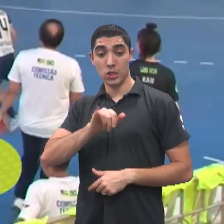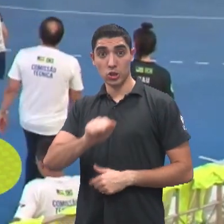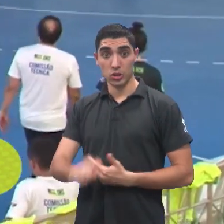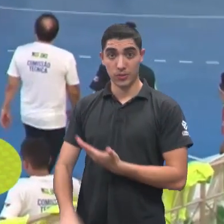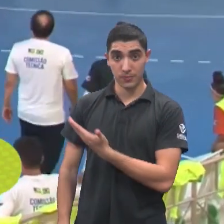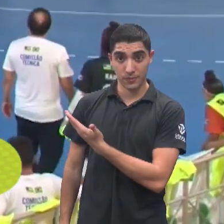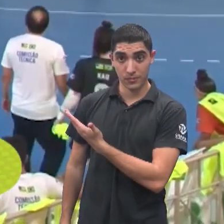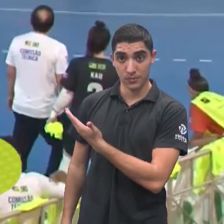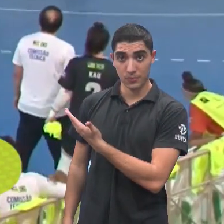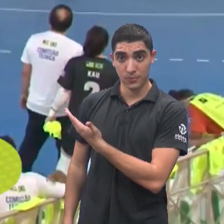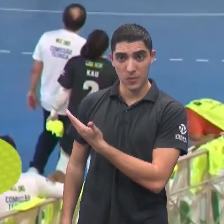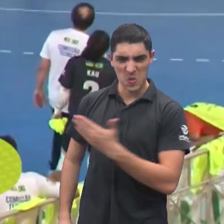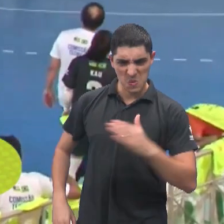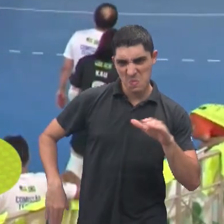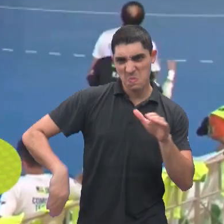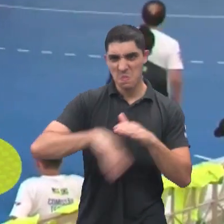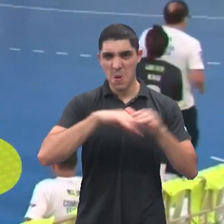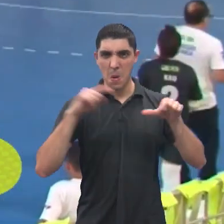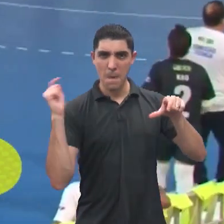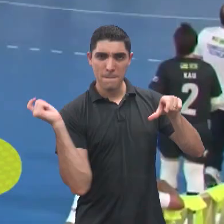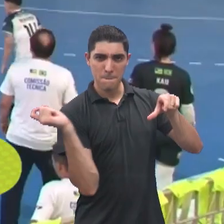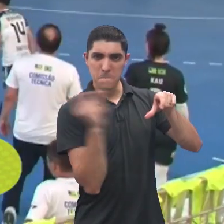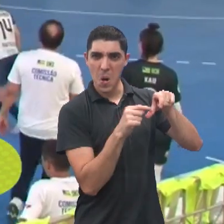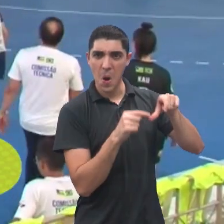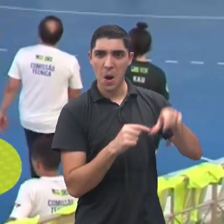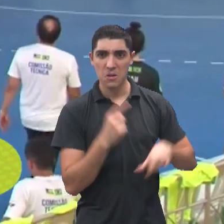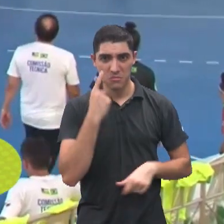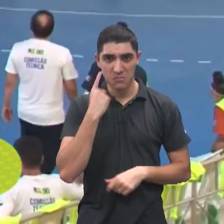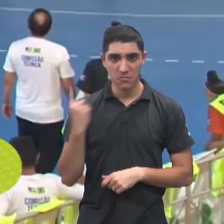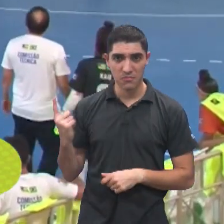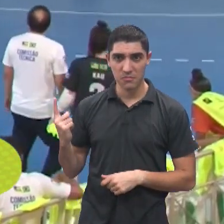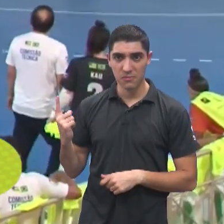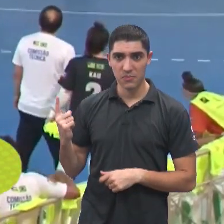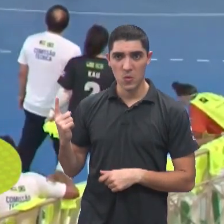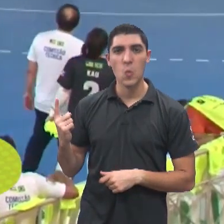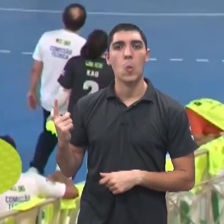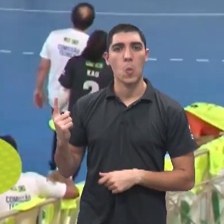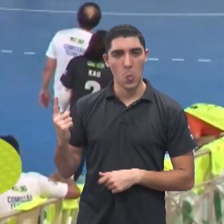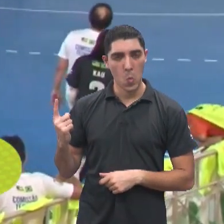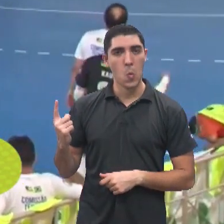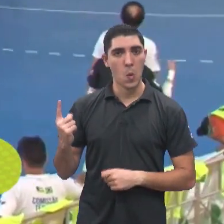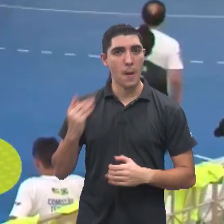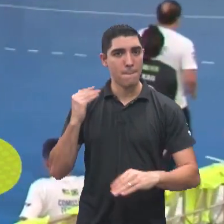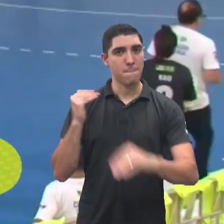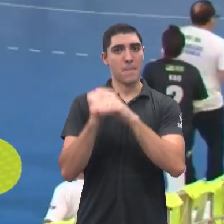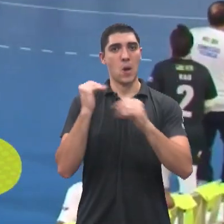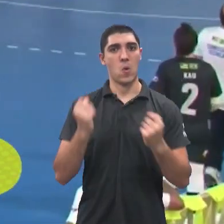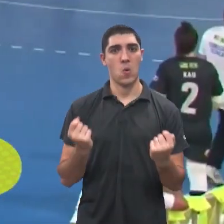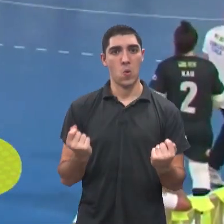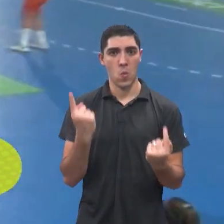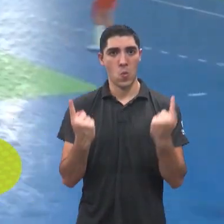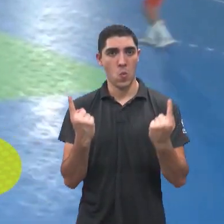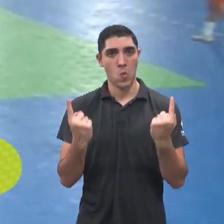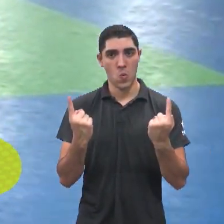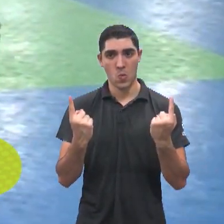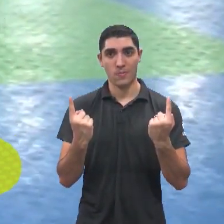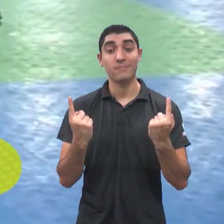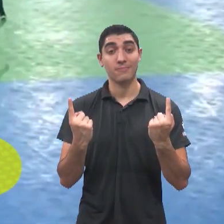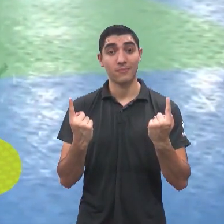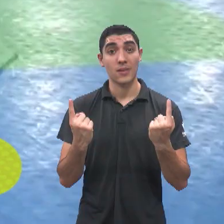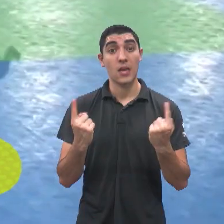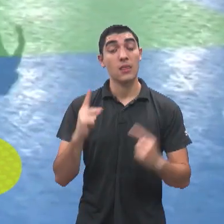e vai mandar a botina. Olha o golaço da Lígia. Mandou o sapato 1-1, empatado o jogo já no segundo tempo. Aí